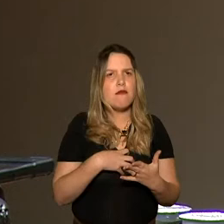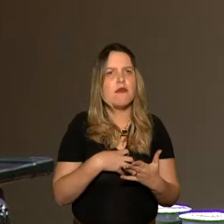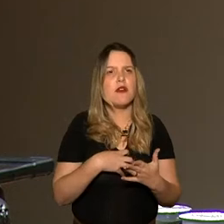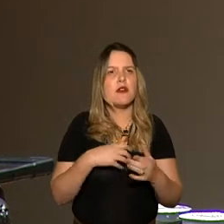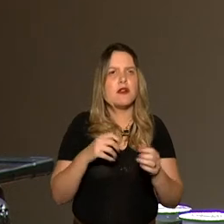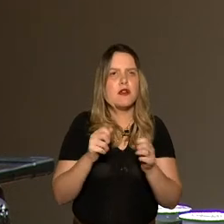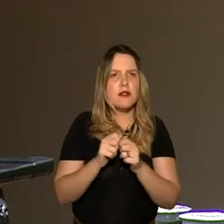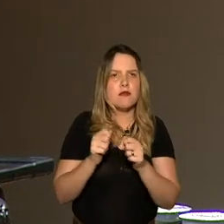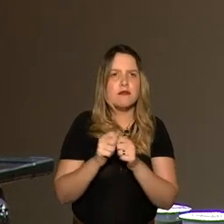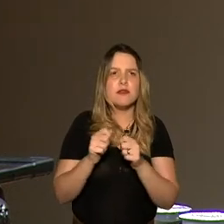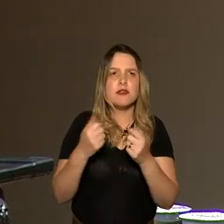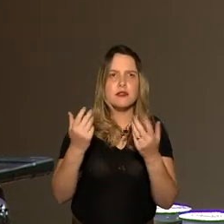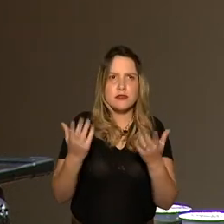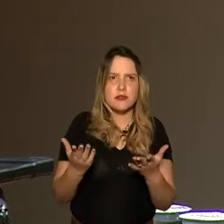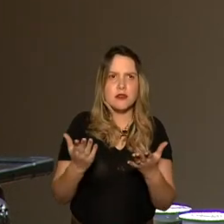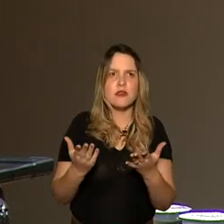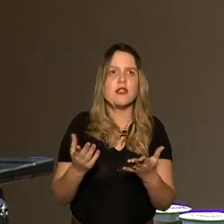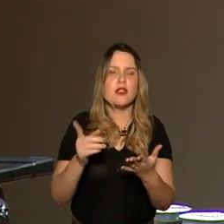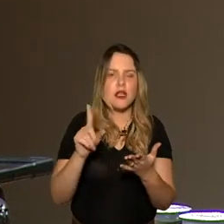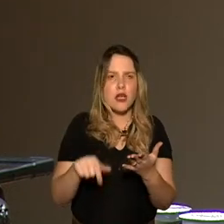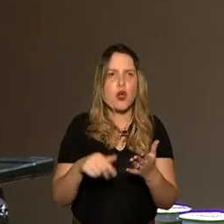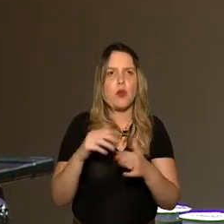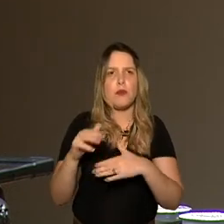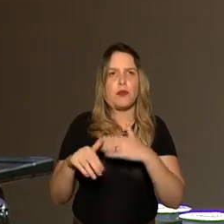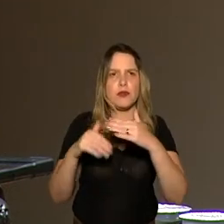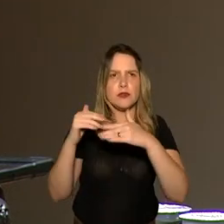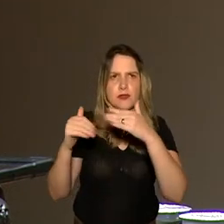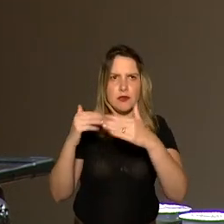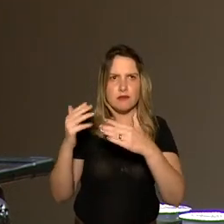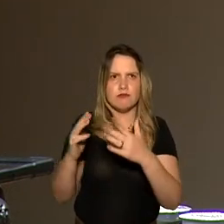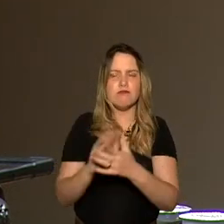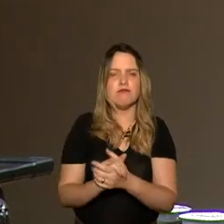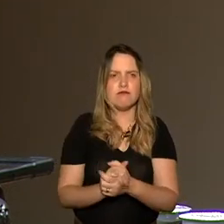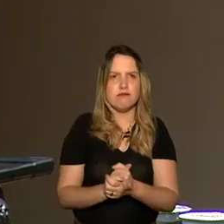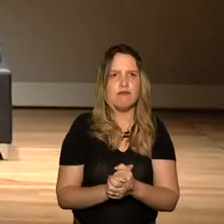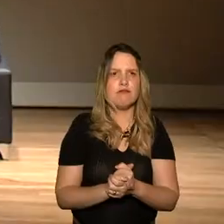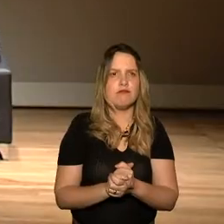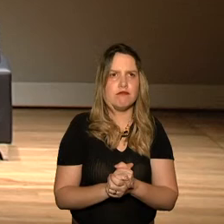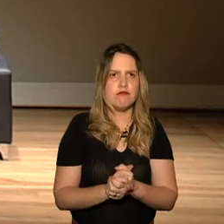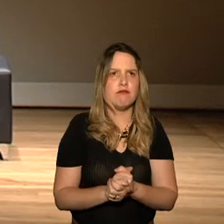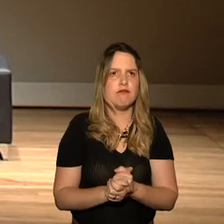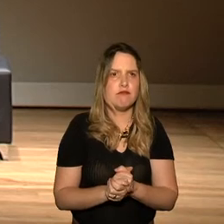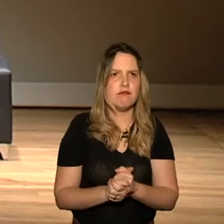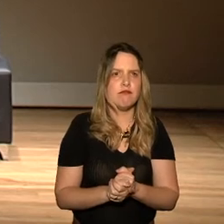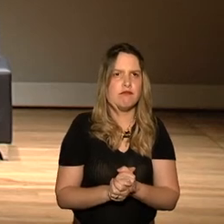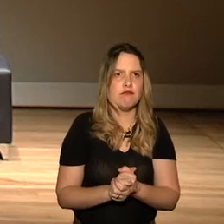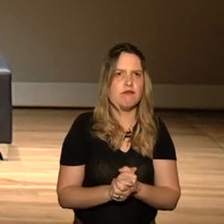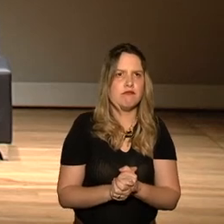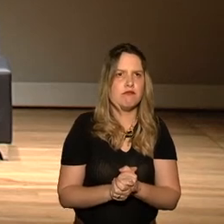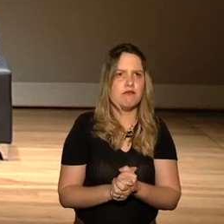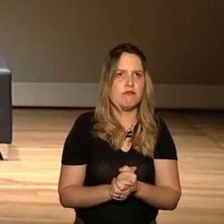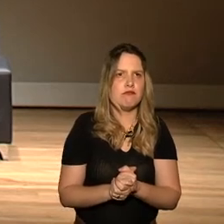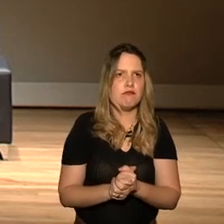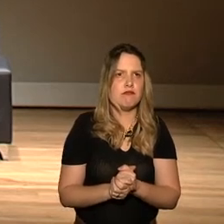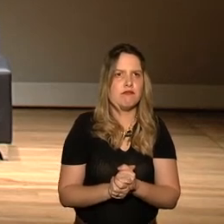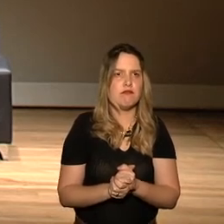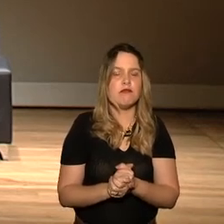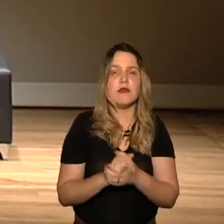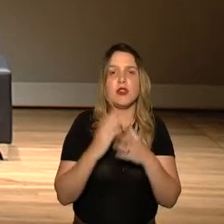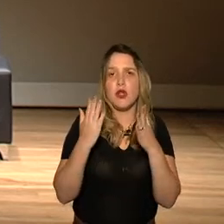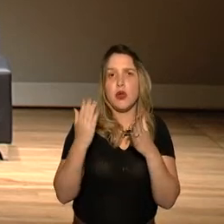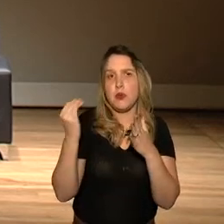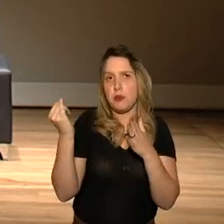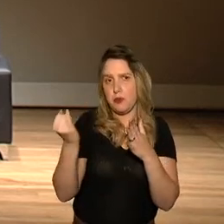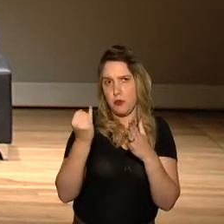tá dentro dessa estratégia né ela trazer essa discussão aqui para esse palco por exemplo você quer complementar muitas vezes eu acho que